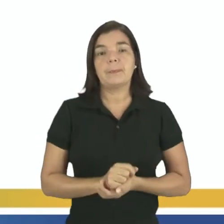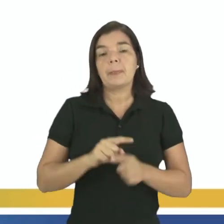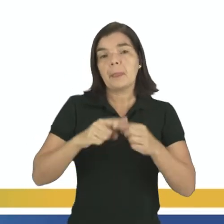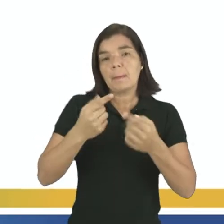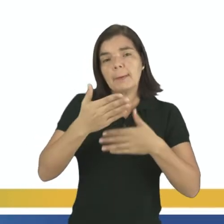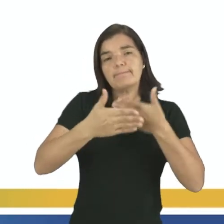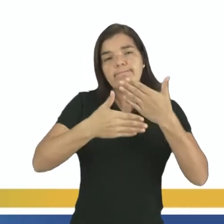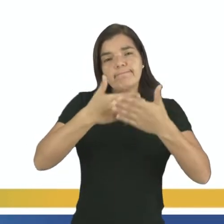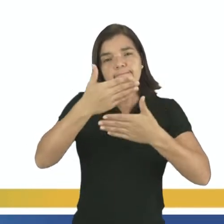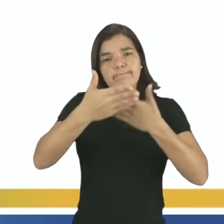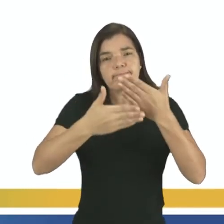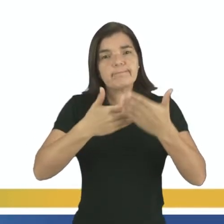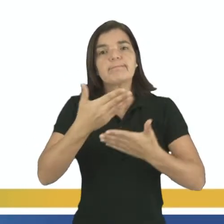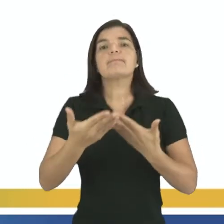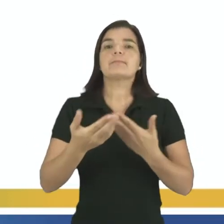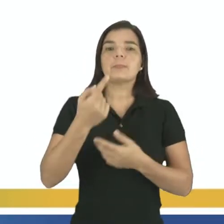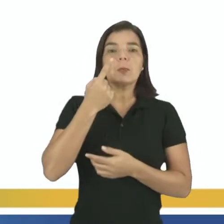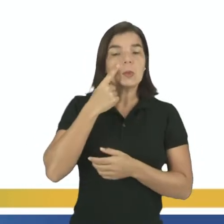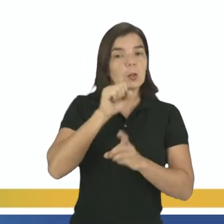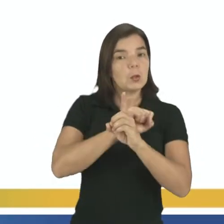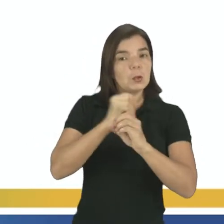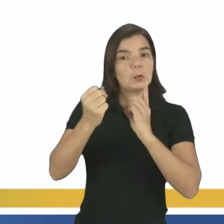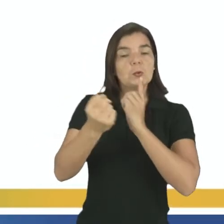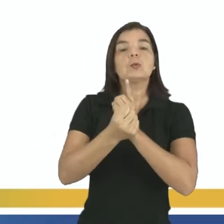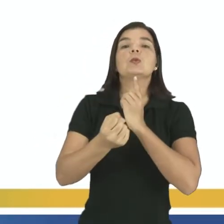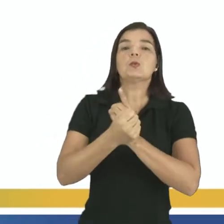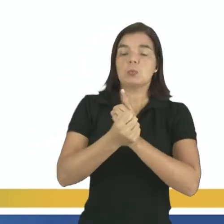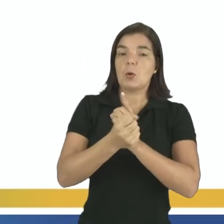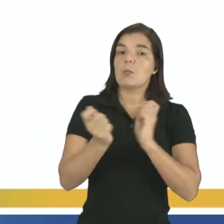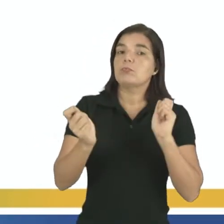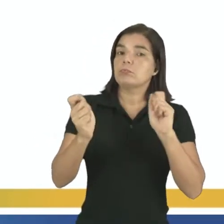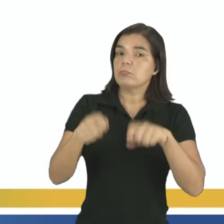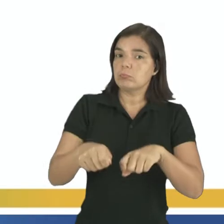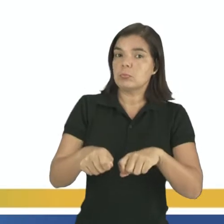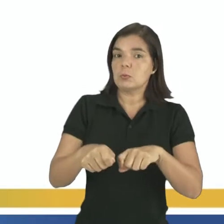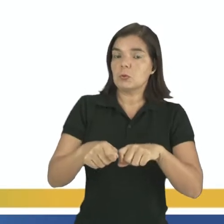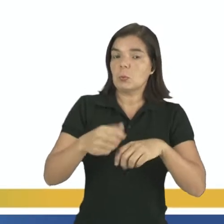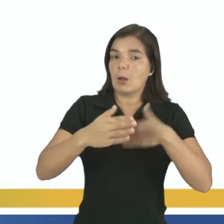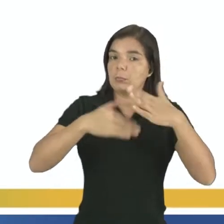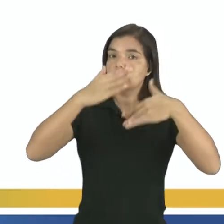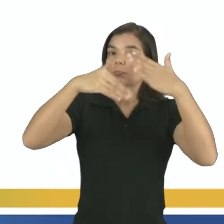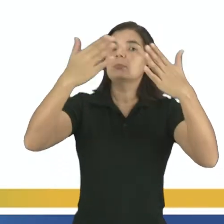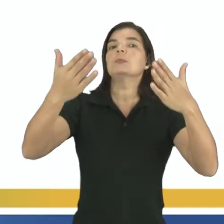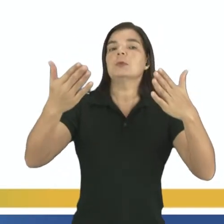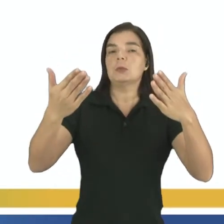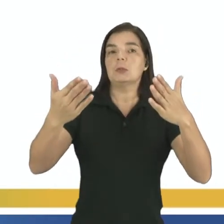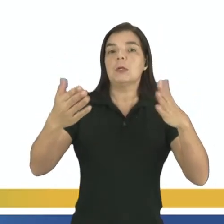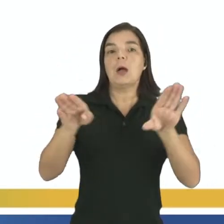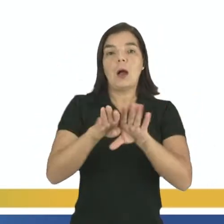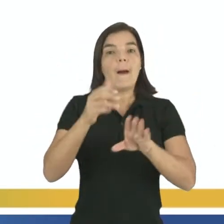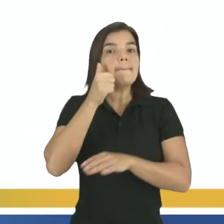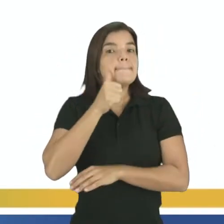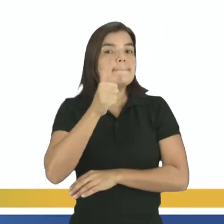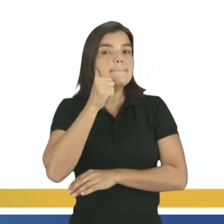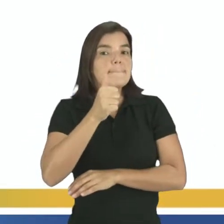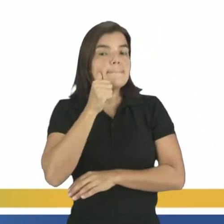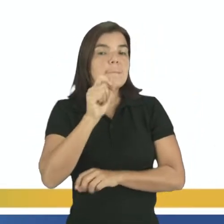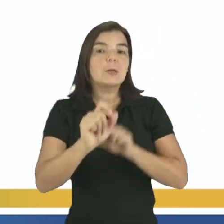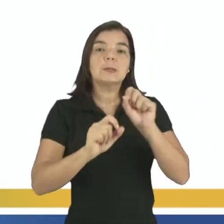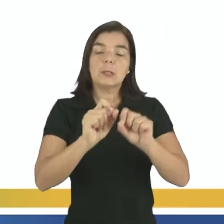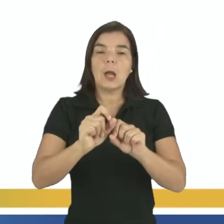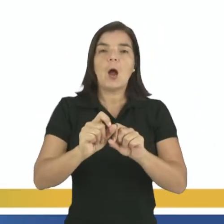Mas a partir do momento em que as sociedades elas passam a se desenvolverem e as mulheres elas